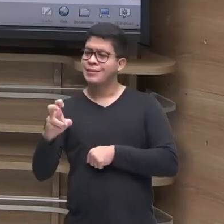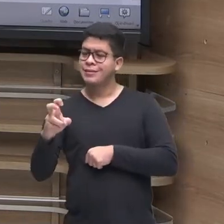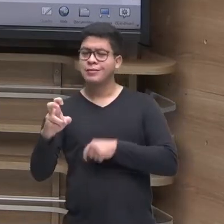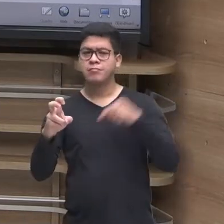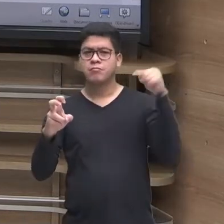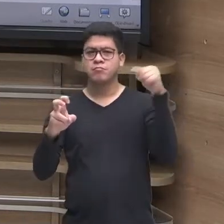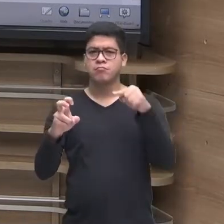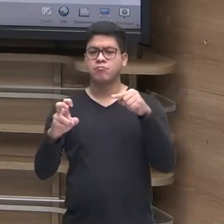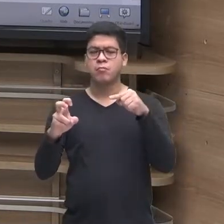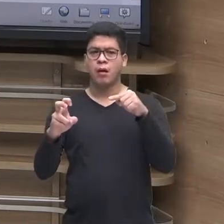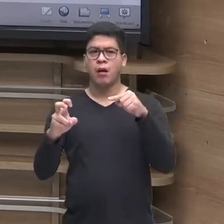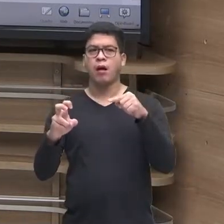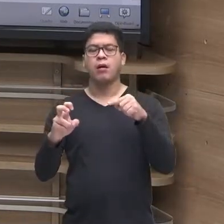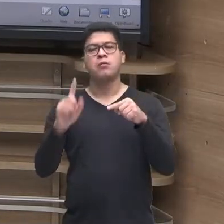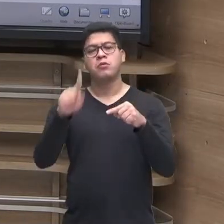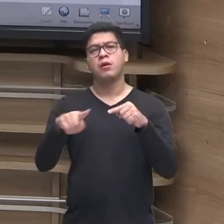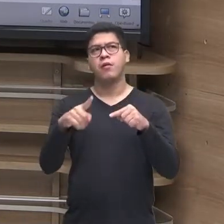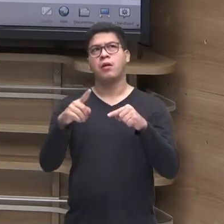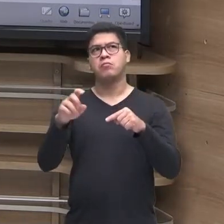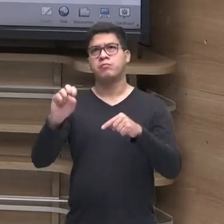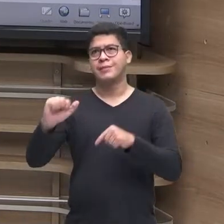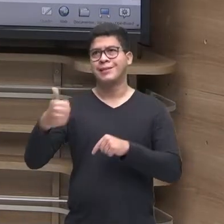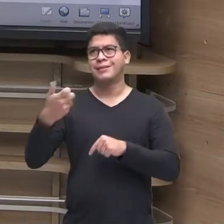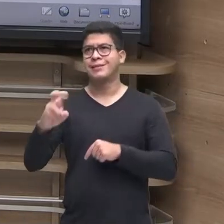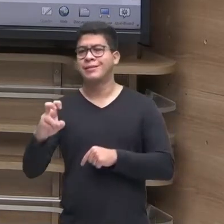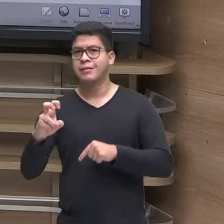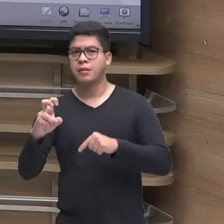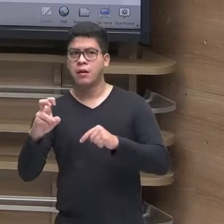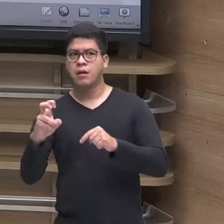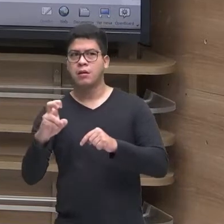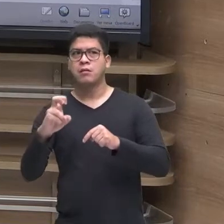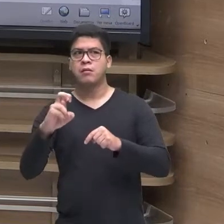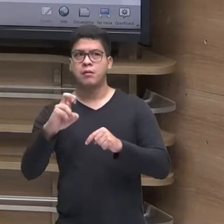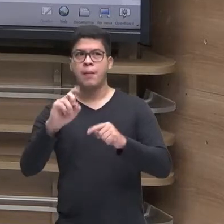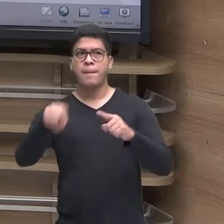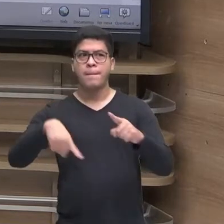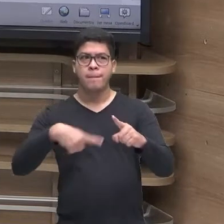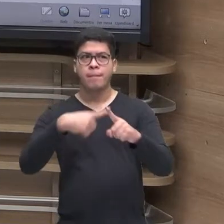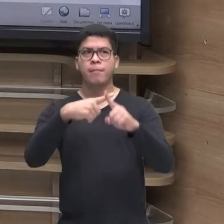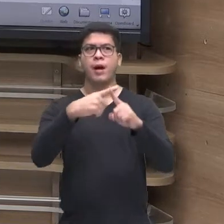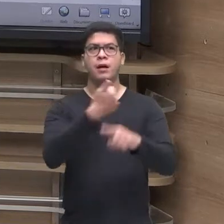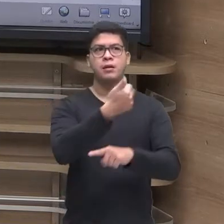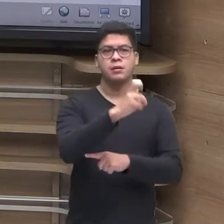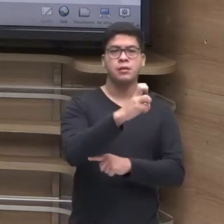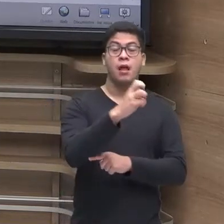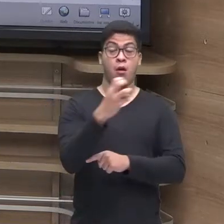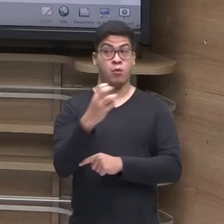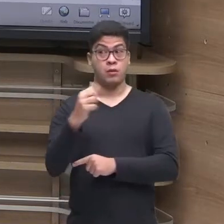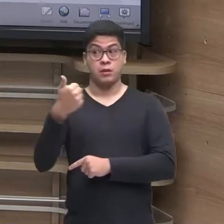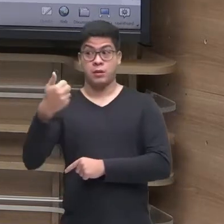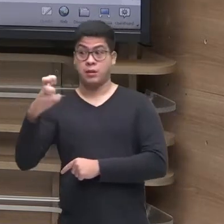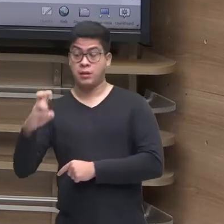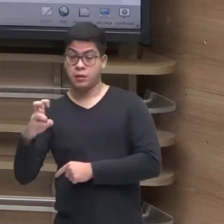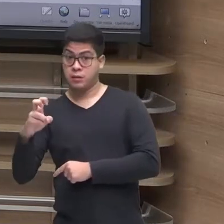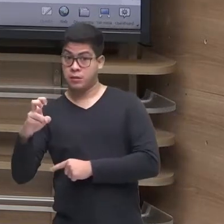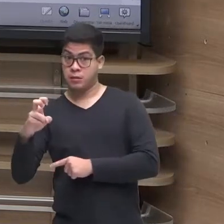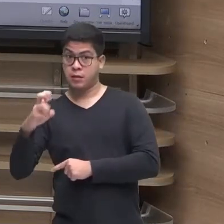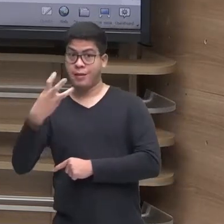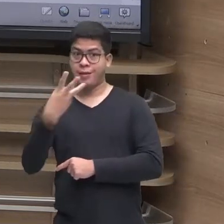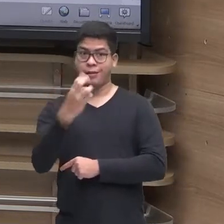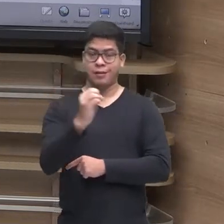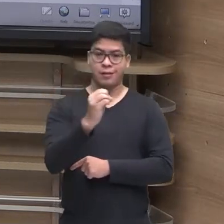o múltiplo de 15, né? Então, você vai contar de 15 em 15. 15, né? 30, 45, 60, vai embora. Eu